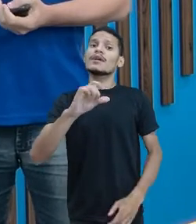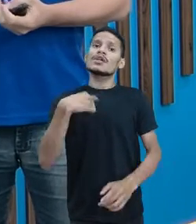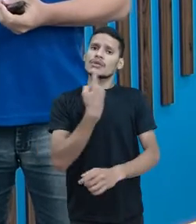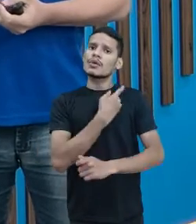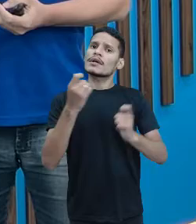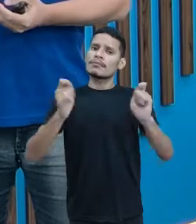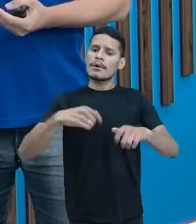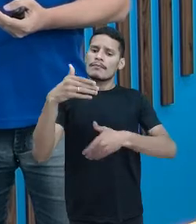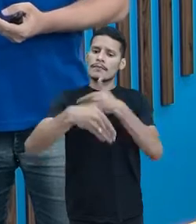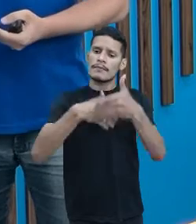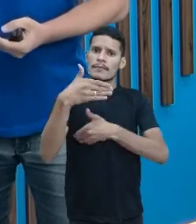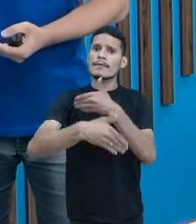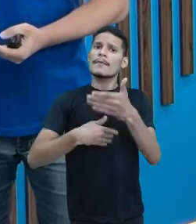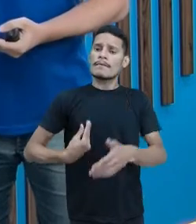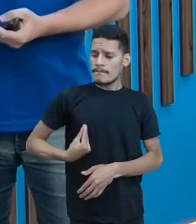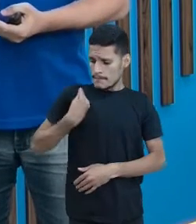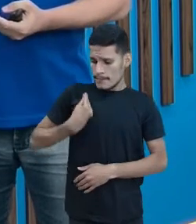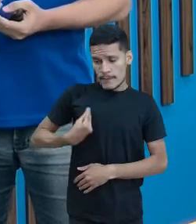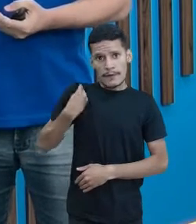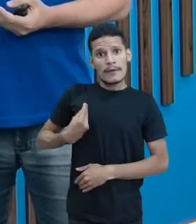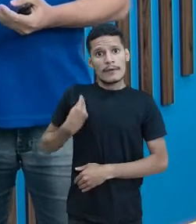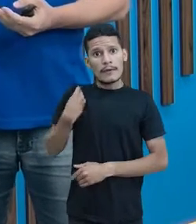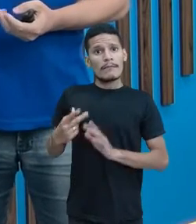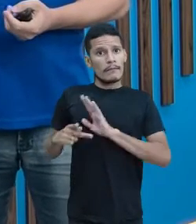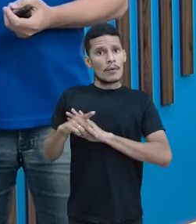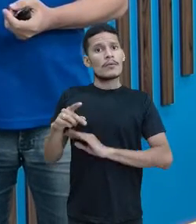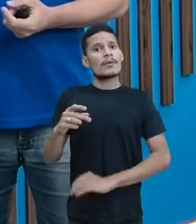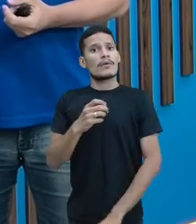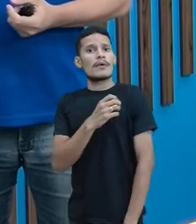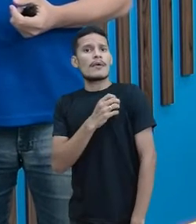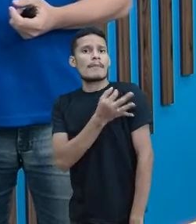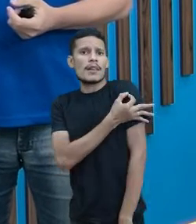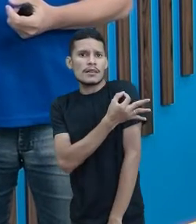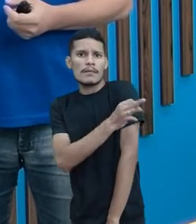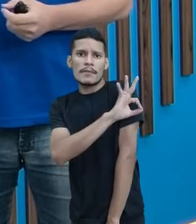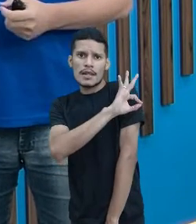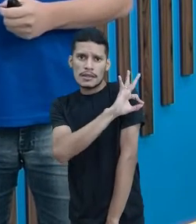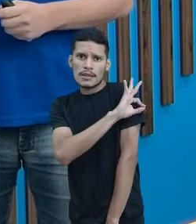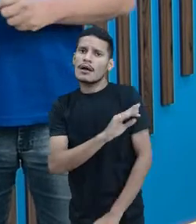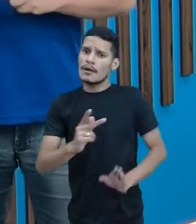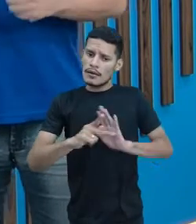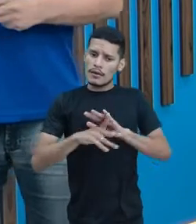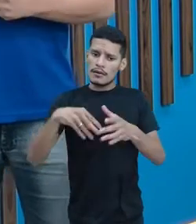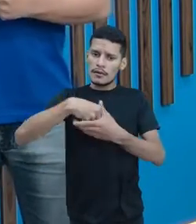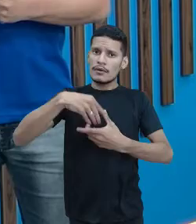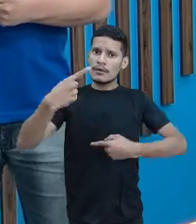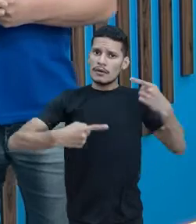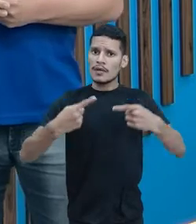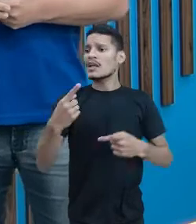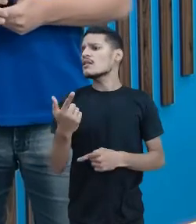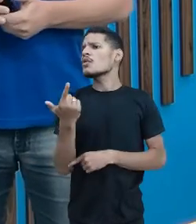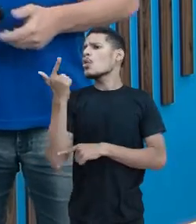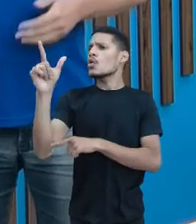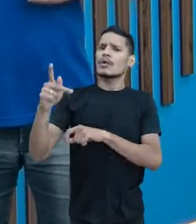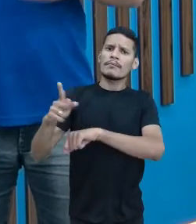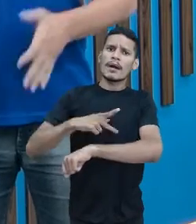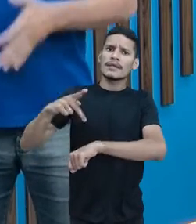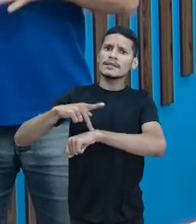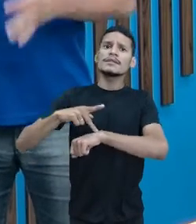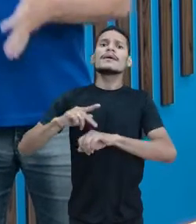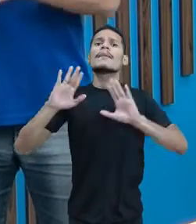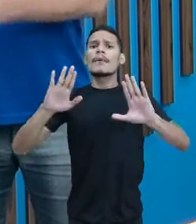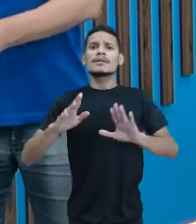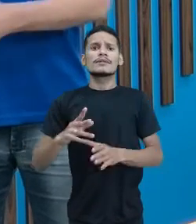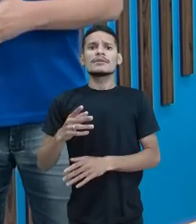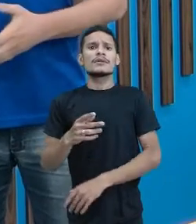uma participação muito presente dos militares na história política. E ao contrário de outros países, né, eles estão sempre